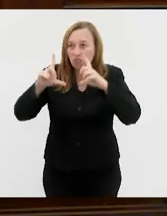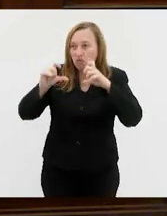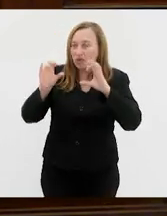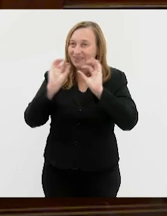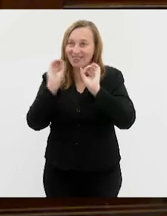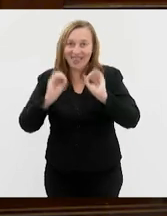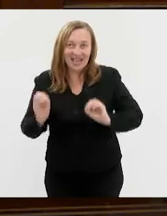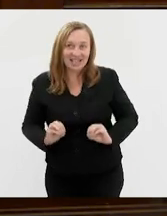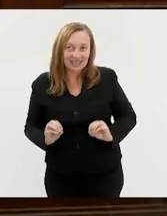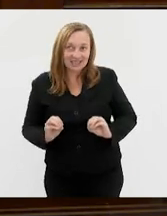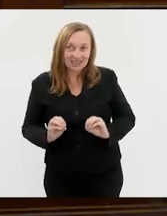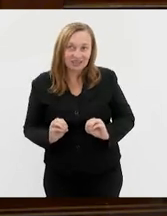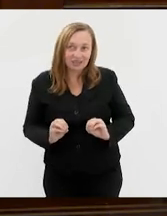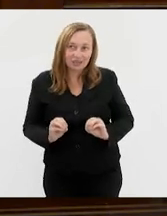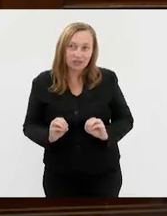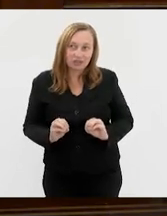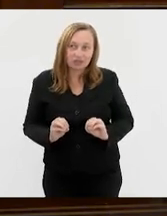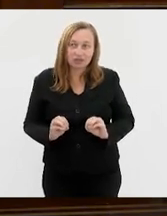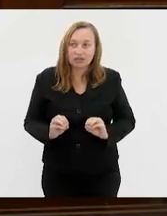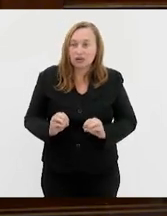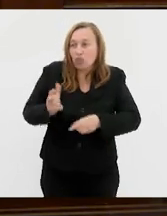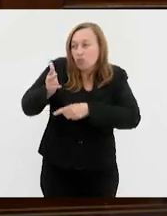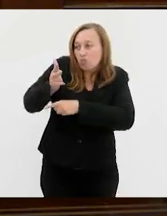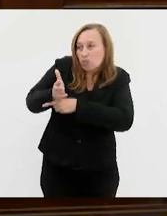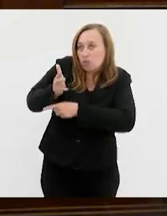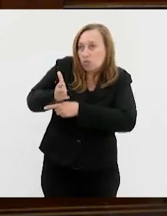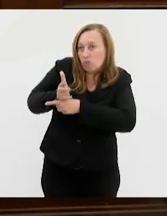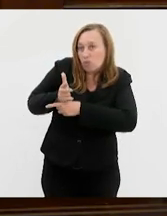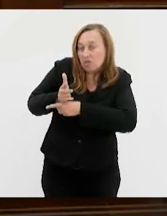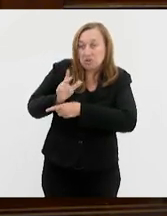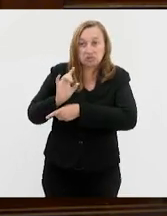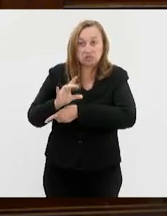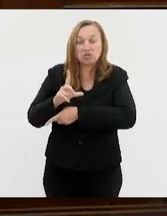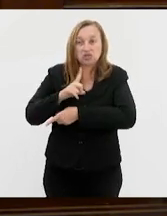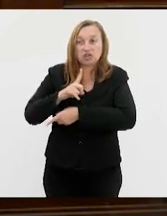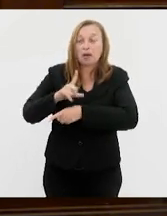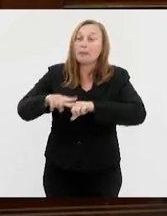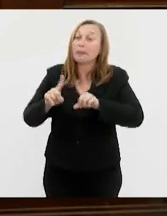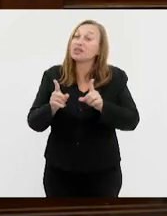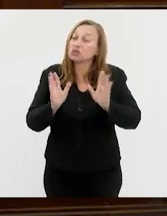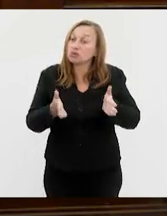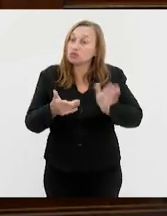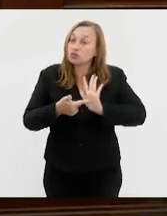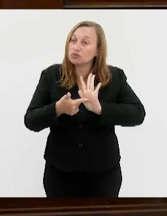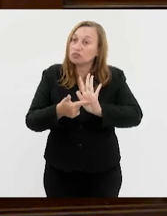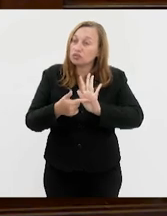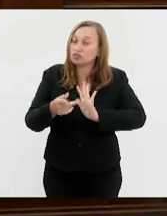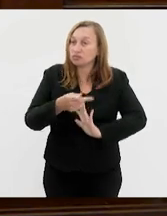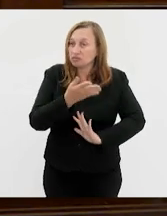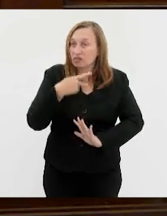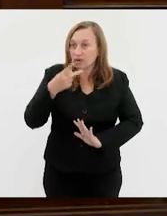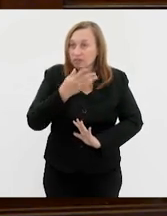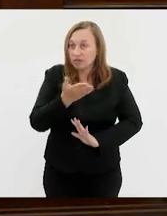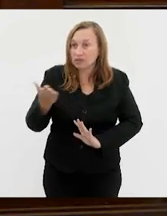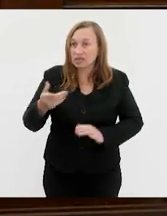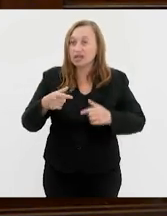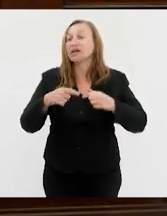ou você levava a câmera ou não, senão tinha registrado. Mas trago comigo aqui no dia de hoje. Essa gravata